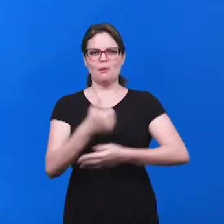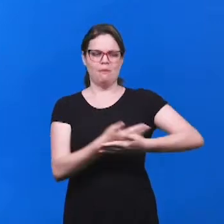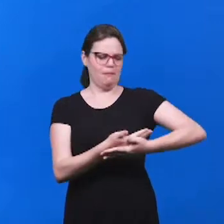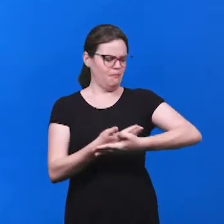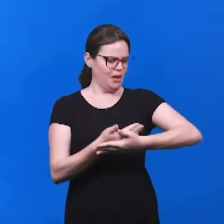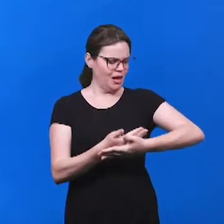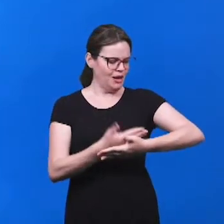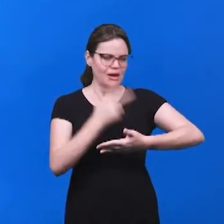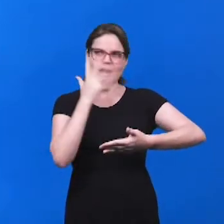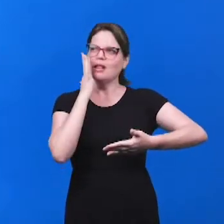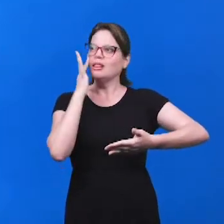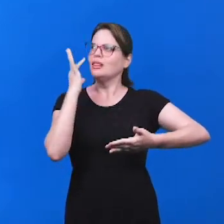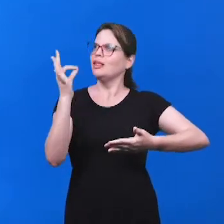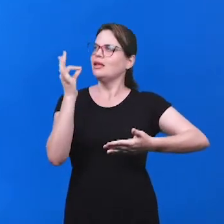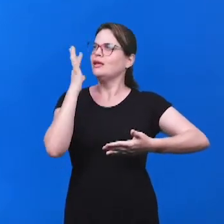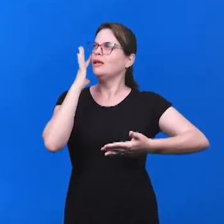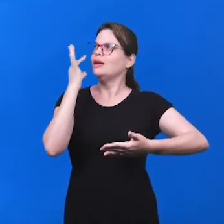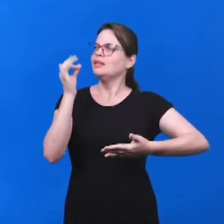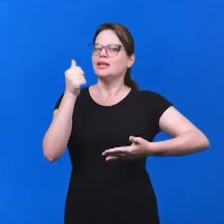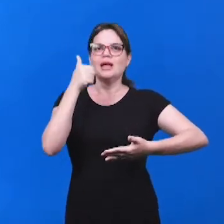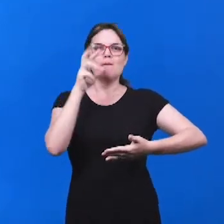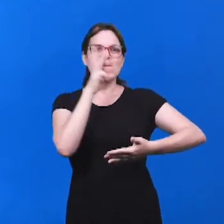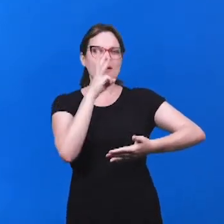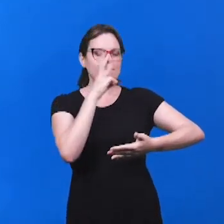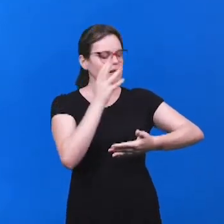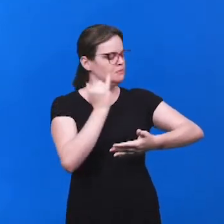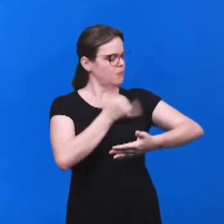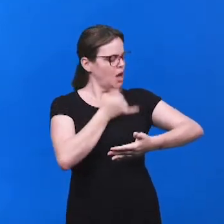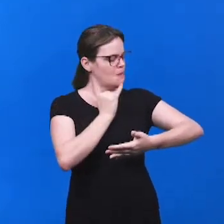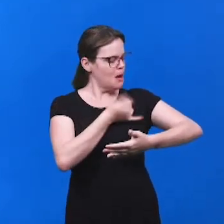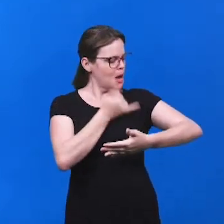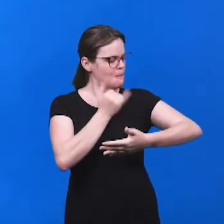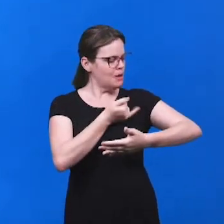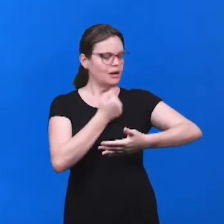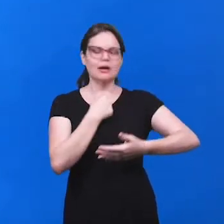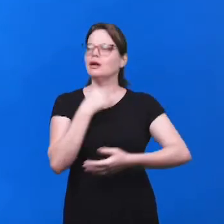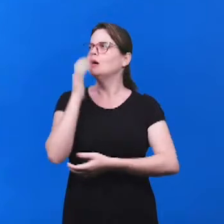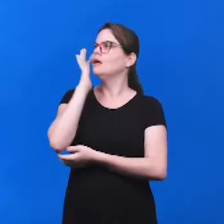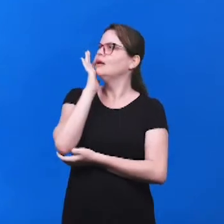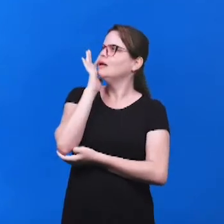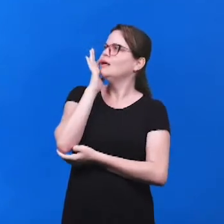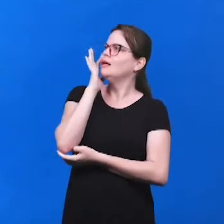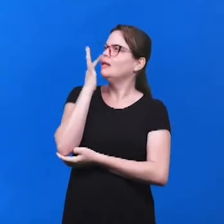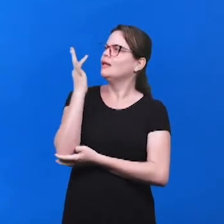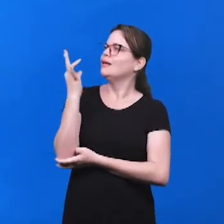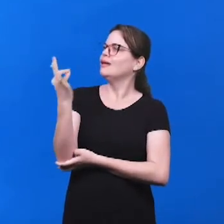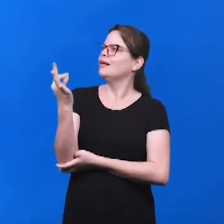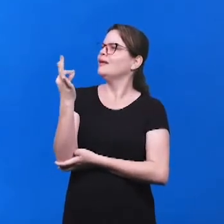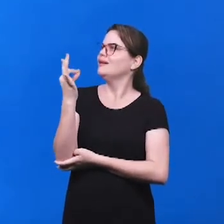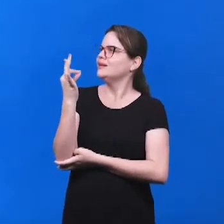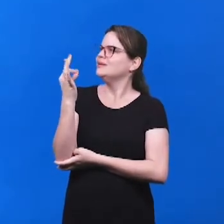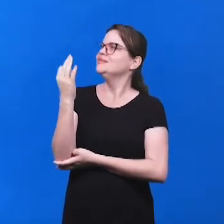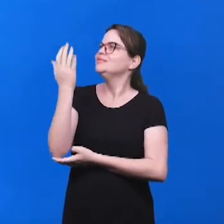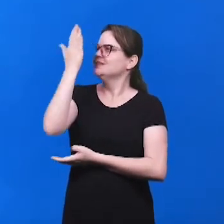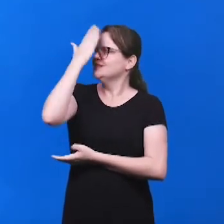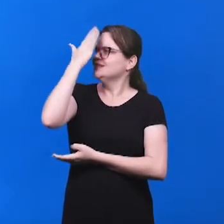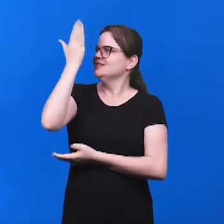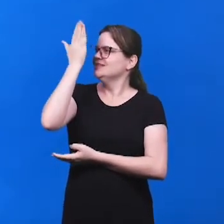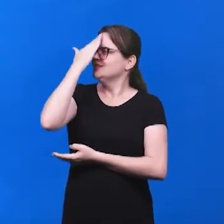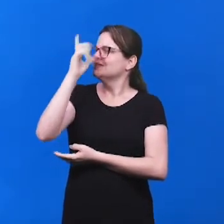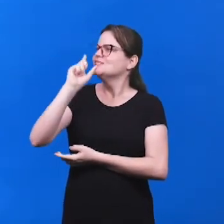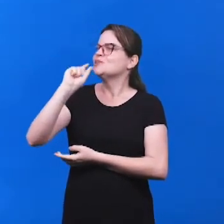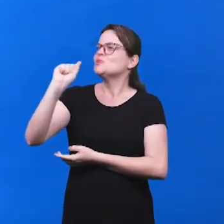mãe estava falando? Ela atenta, certamente assimilando ali, né, aquilo que era a palavra do